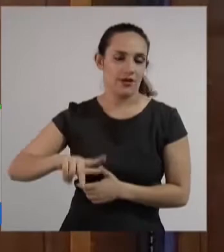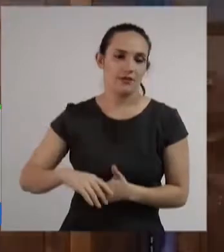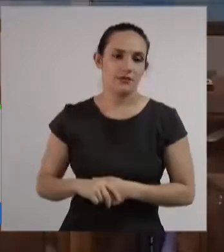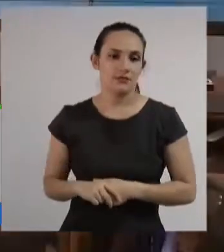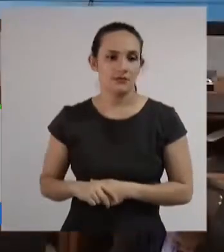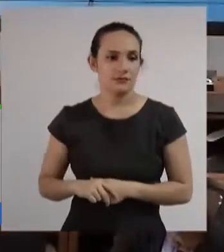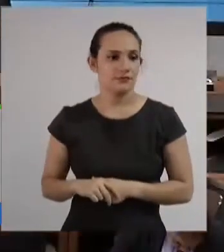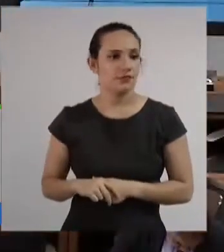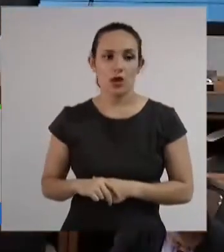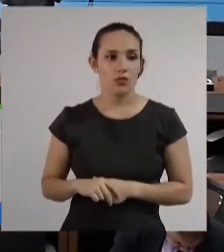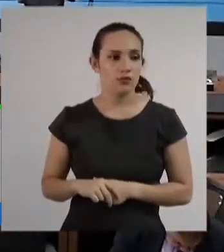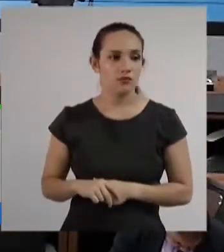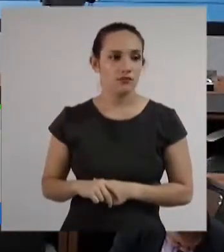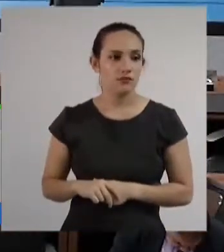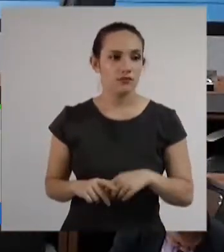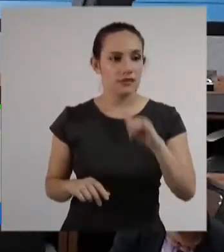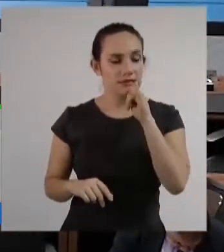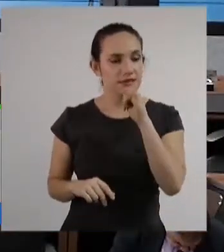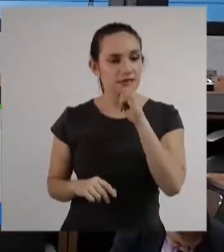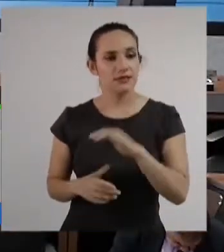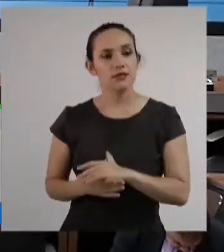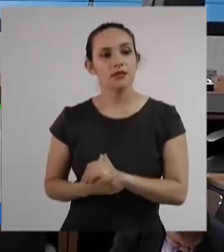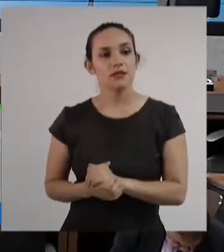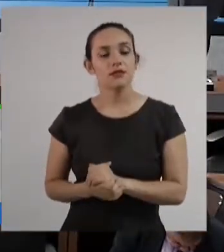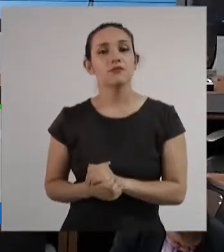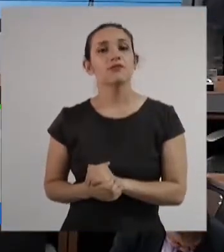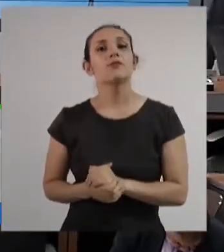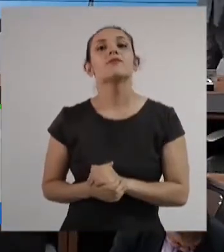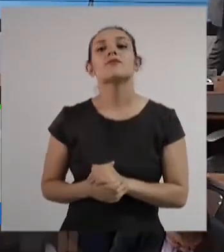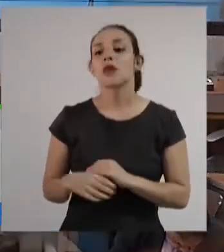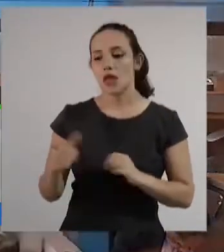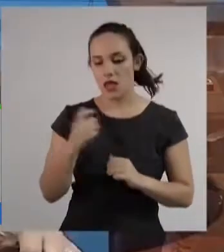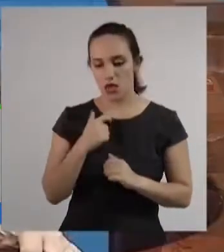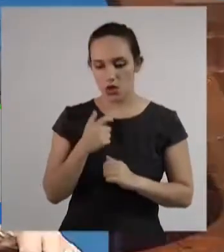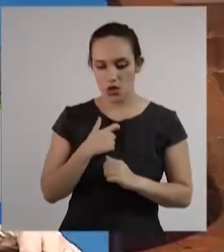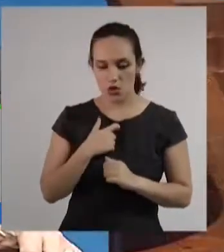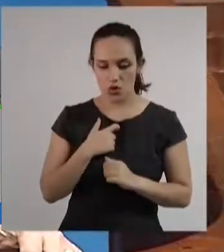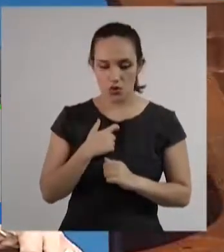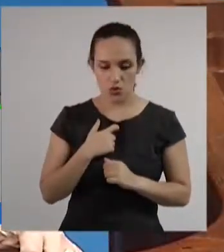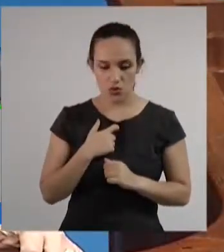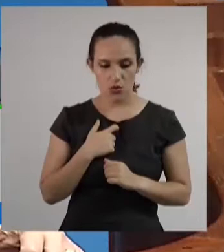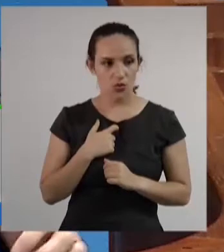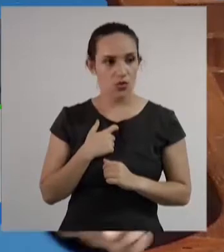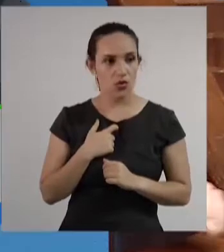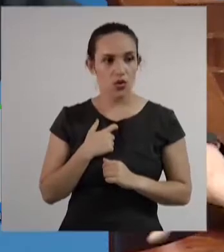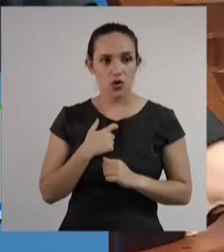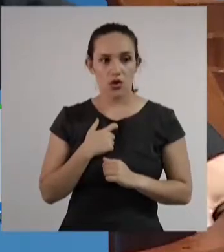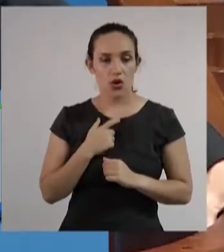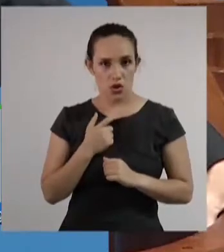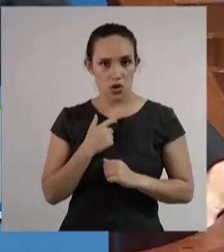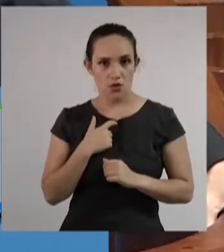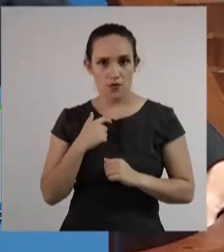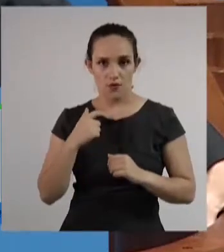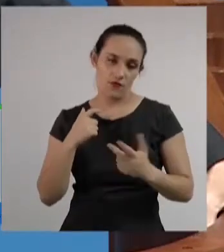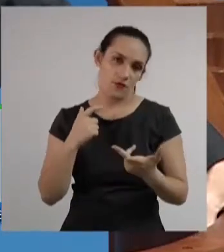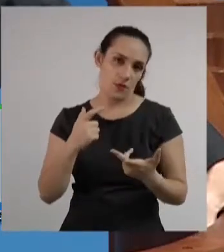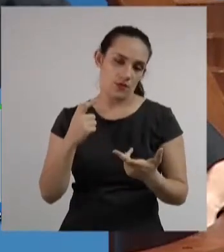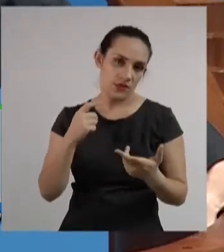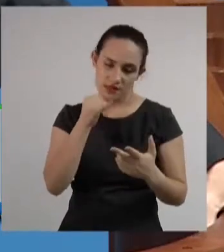futuras gerações vão recolher para a Previdência pagar as nossas aposentadorias no futuro.